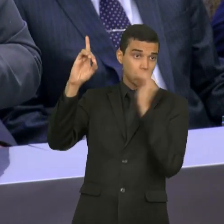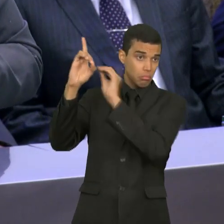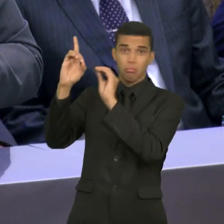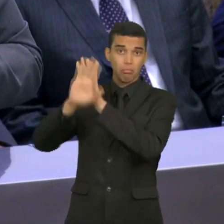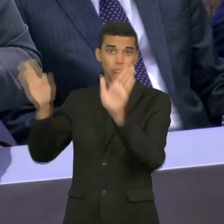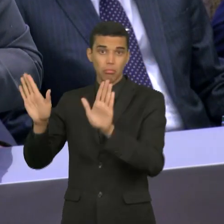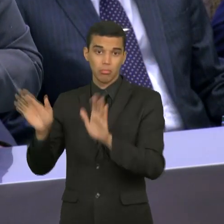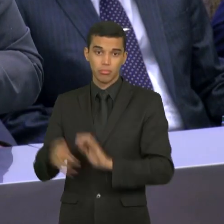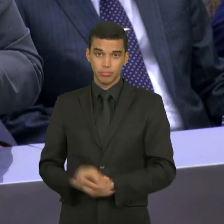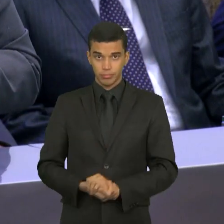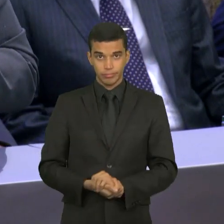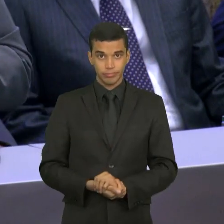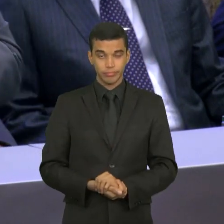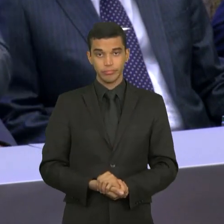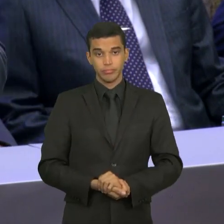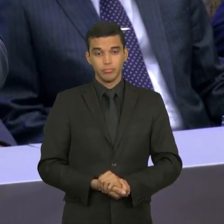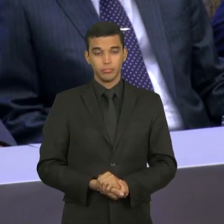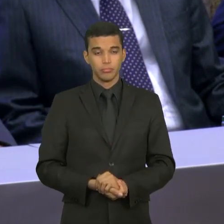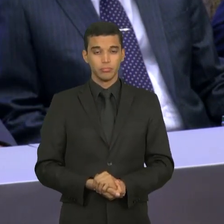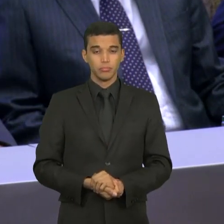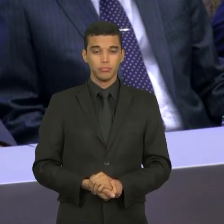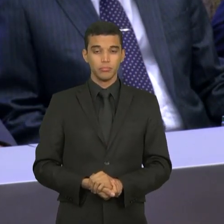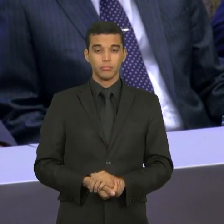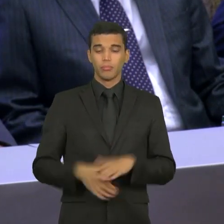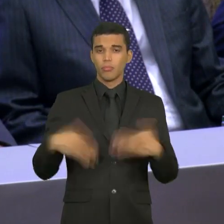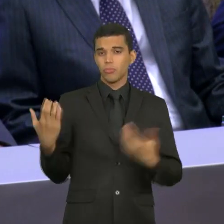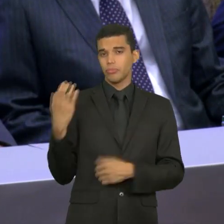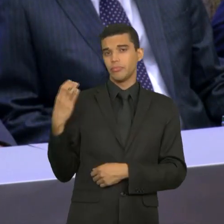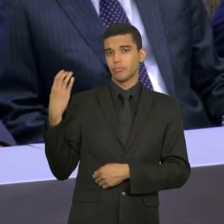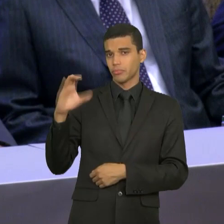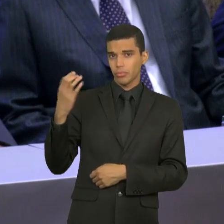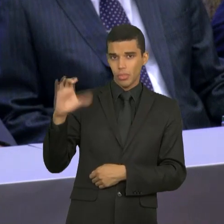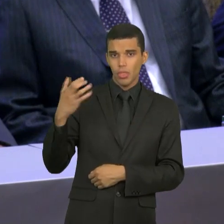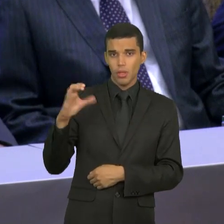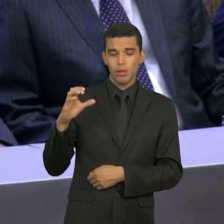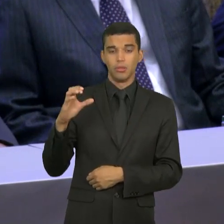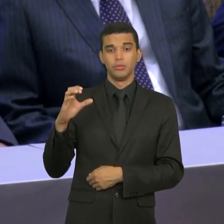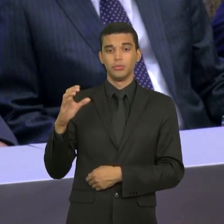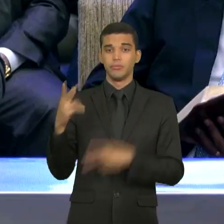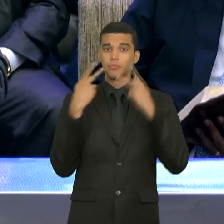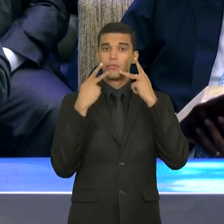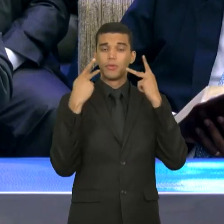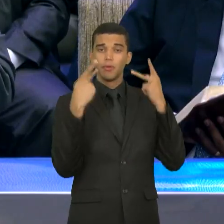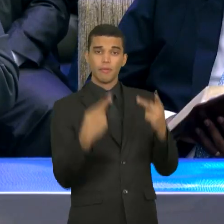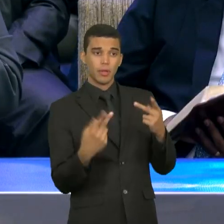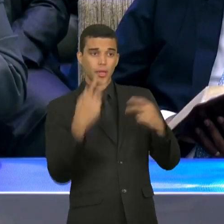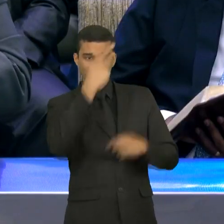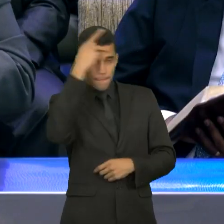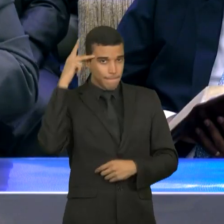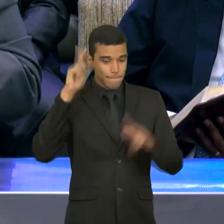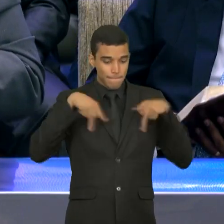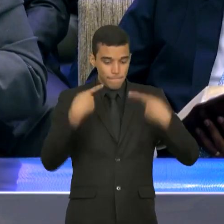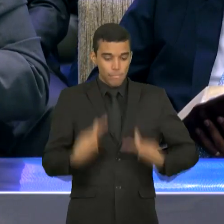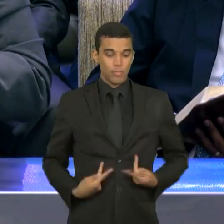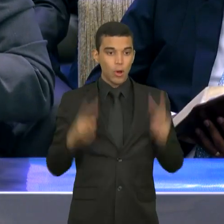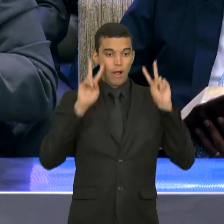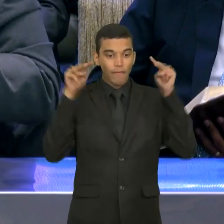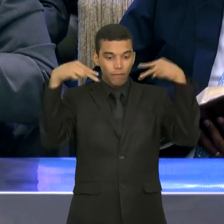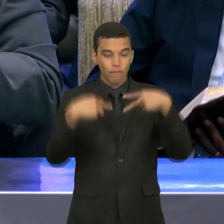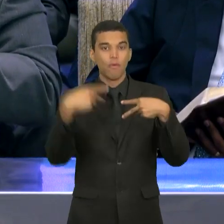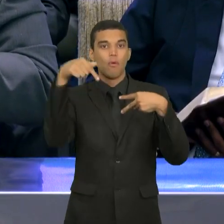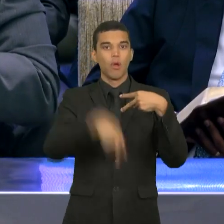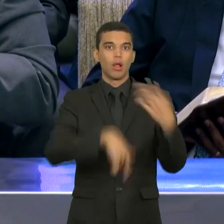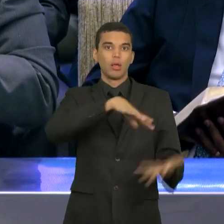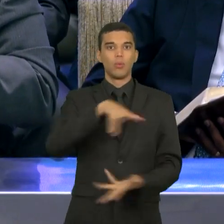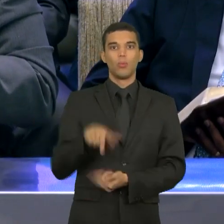para comprovar isso também né a ciência então no caso a ciência o conhecimento a condição humana isso tudo faz parte de uma visão